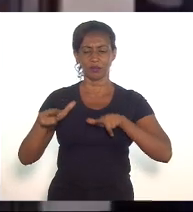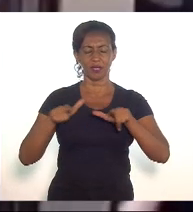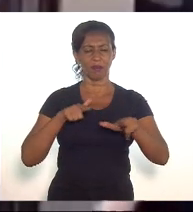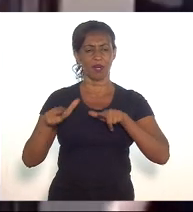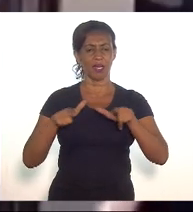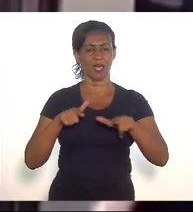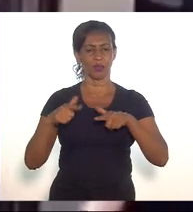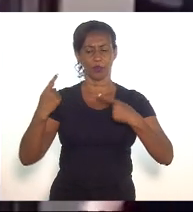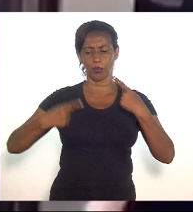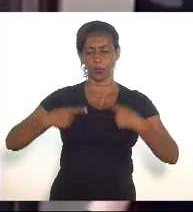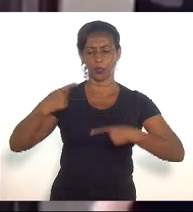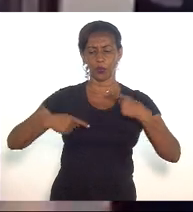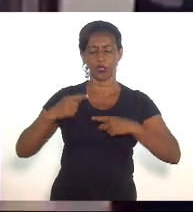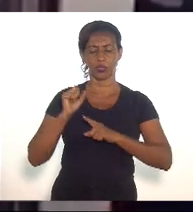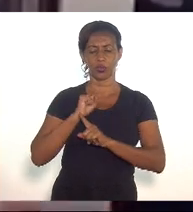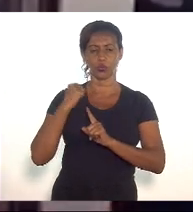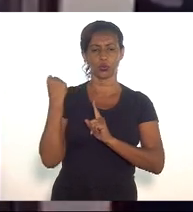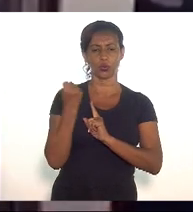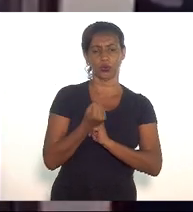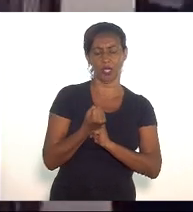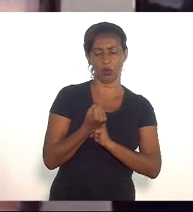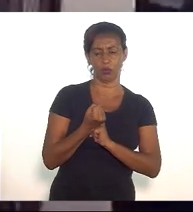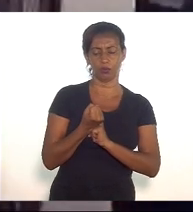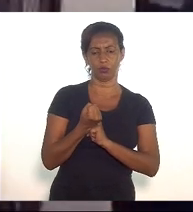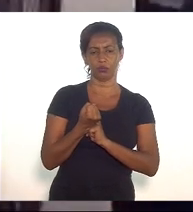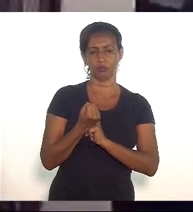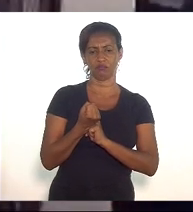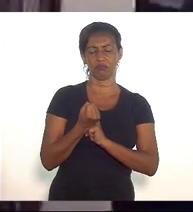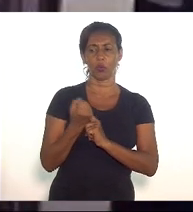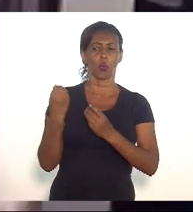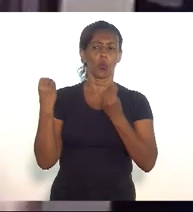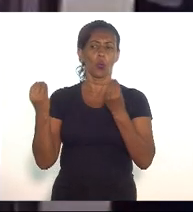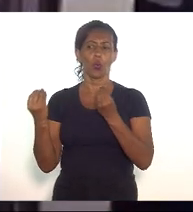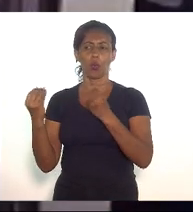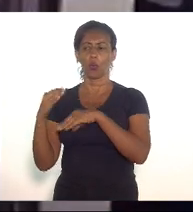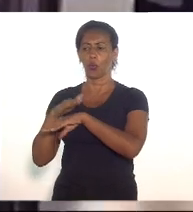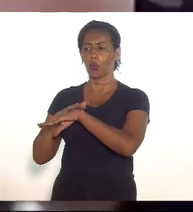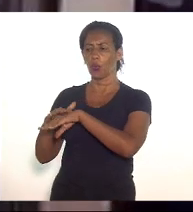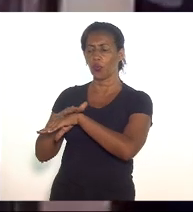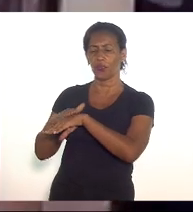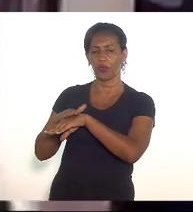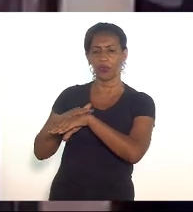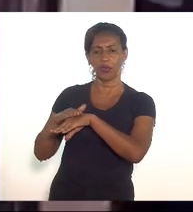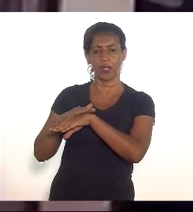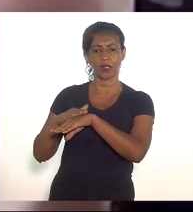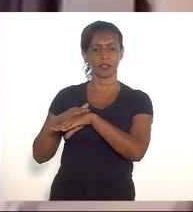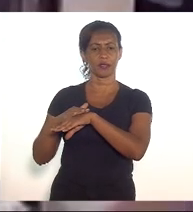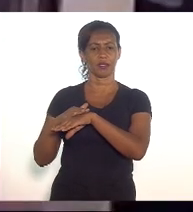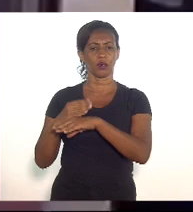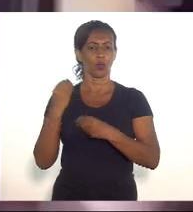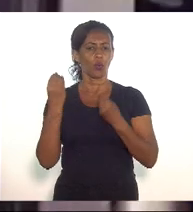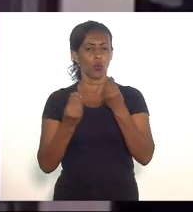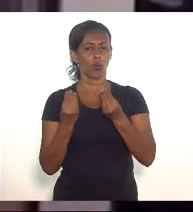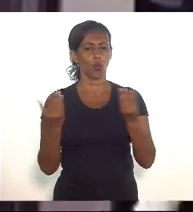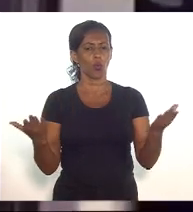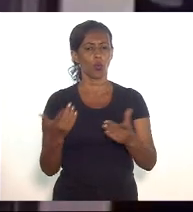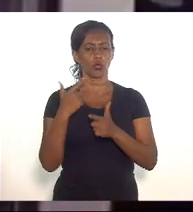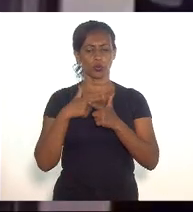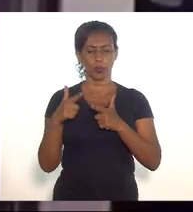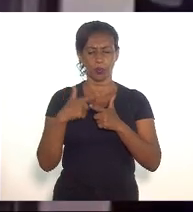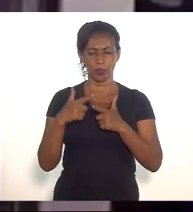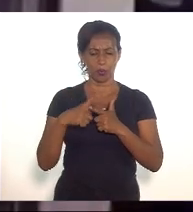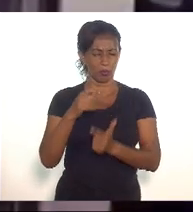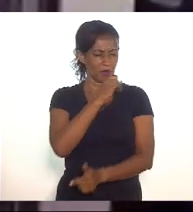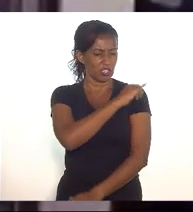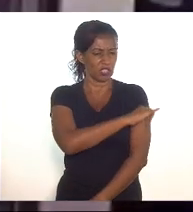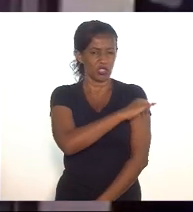social? Como é que está sendo a conversa? Como é que, por exemplo, hoje nós temos um problema no estado do Rio de Janeiro,